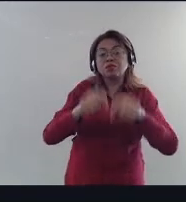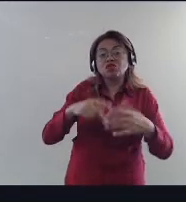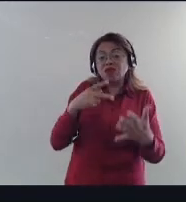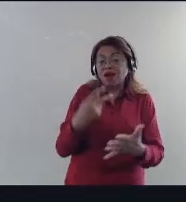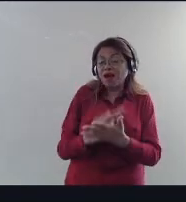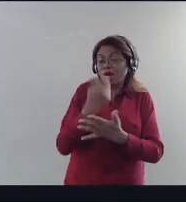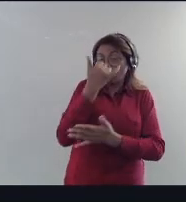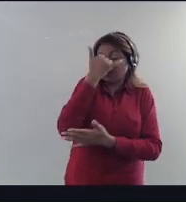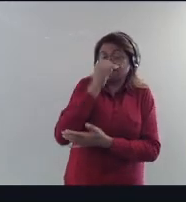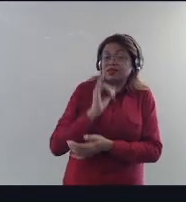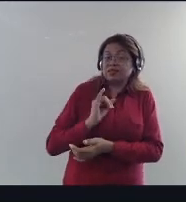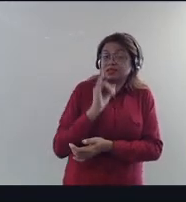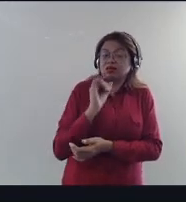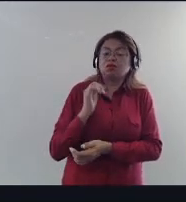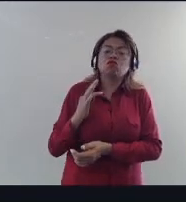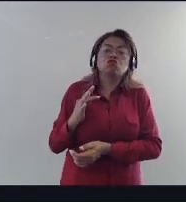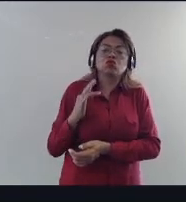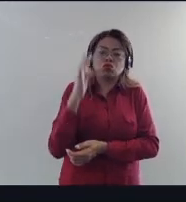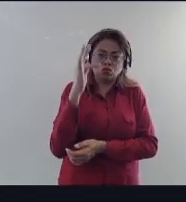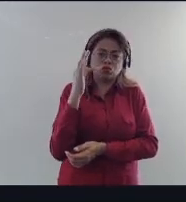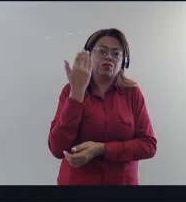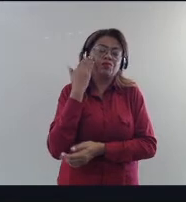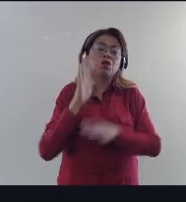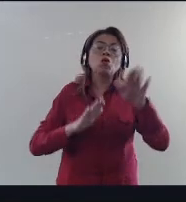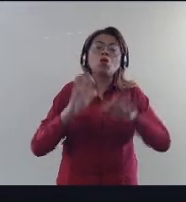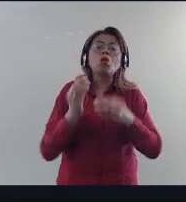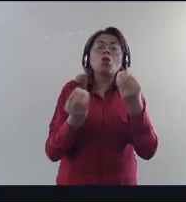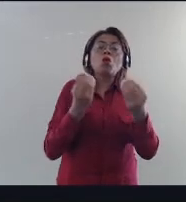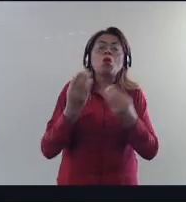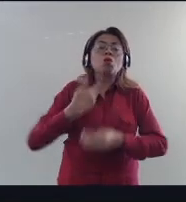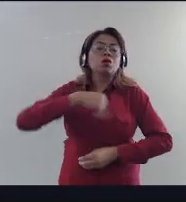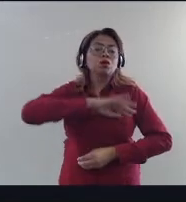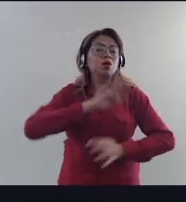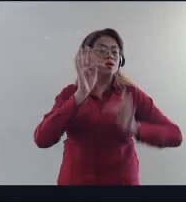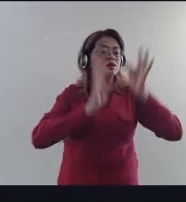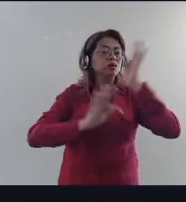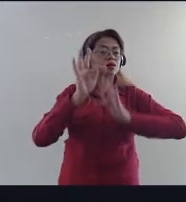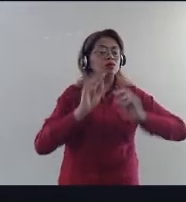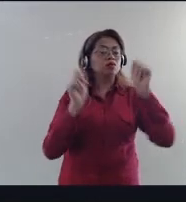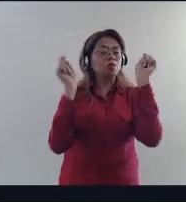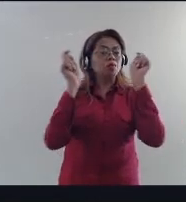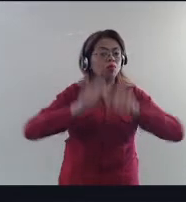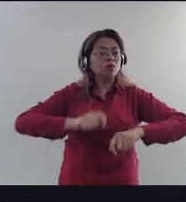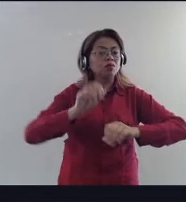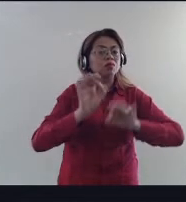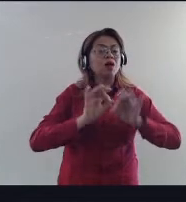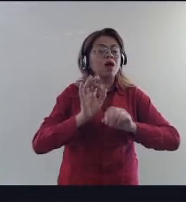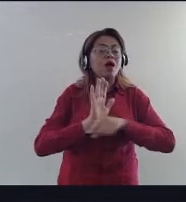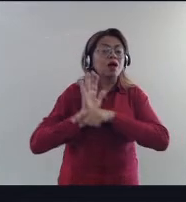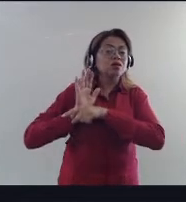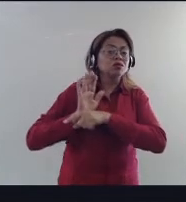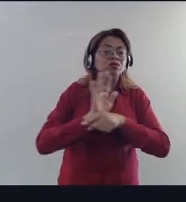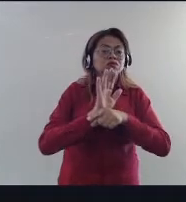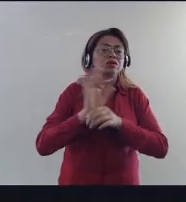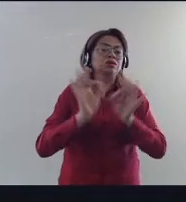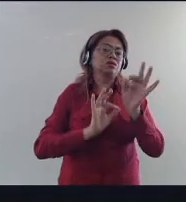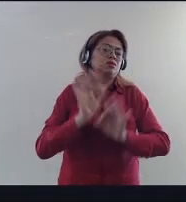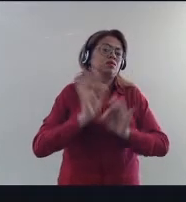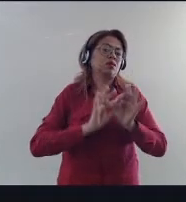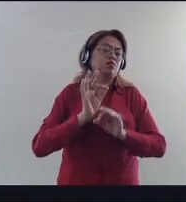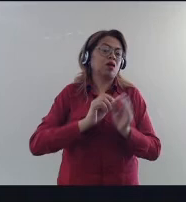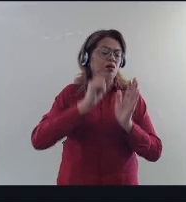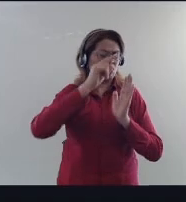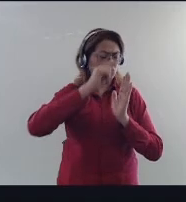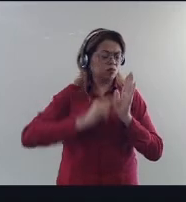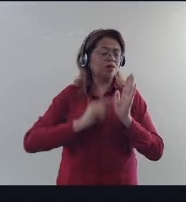escritórios, nós, departamentos jurídicos, podemos ajudar nesse preparo e análise de futuros, né? Então, quando a gente